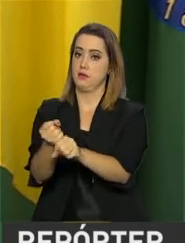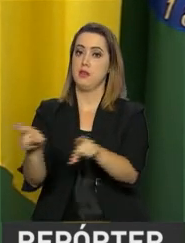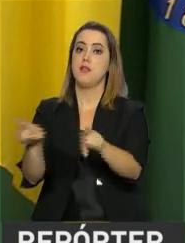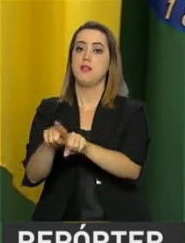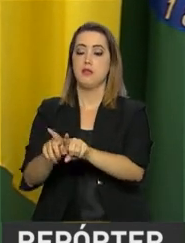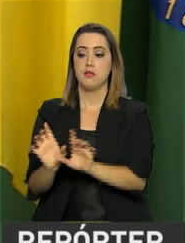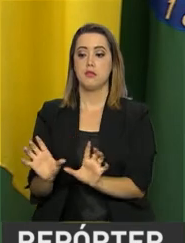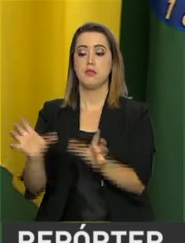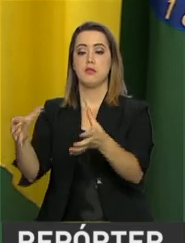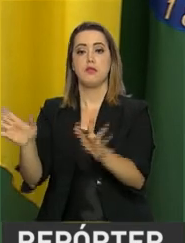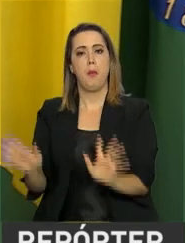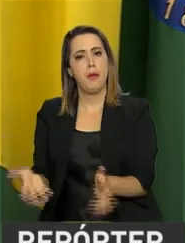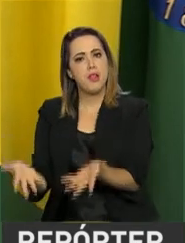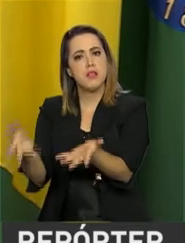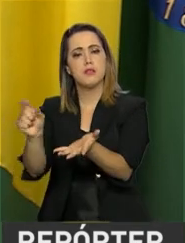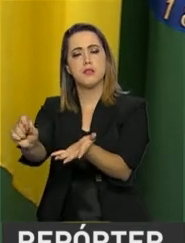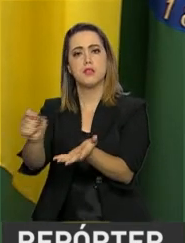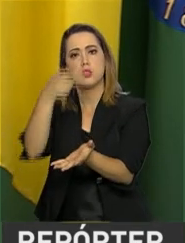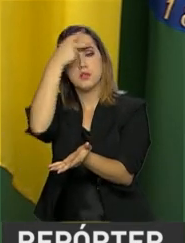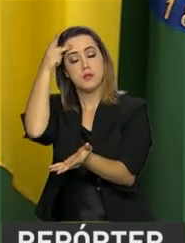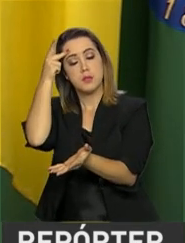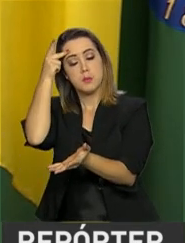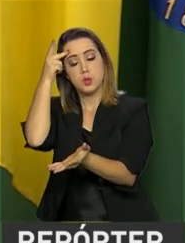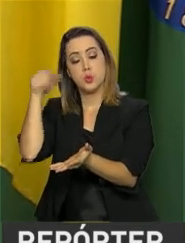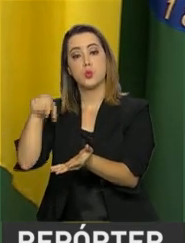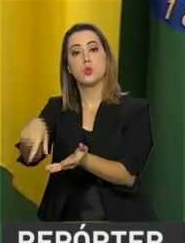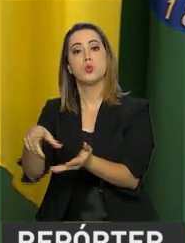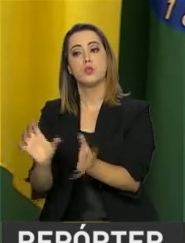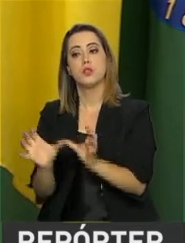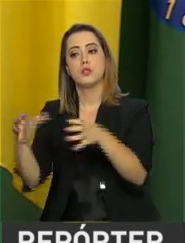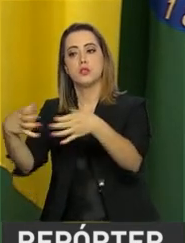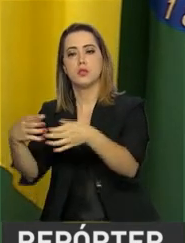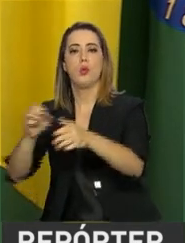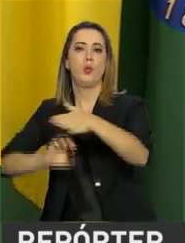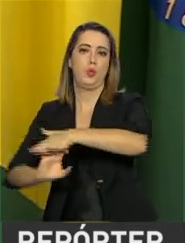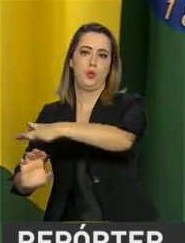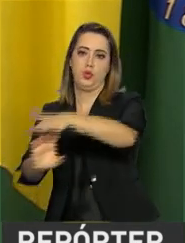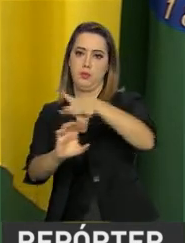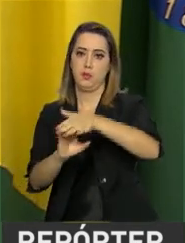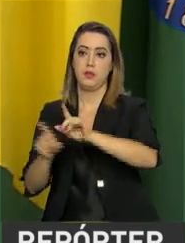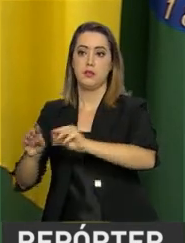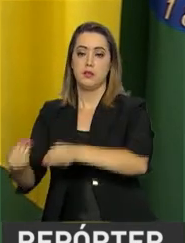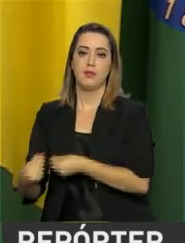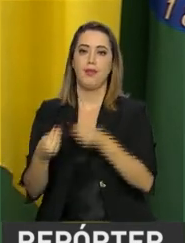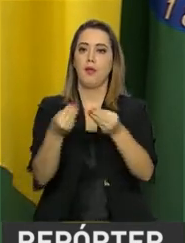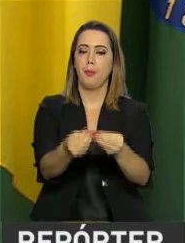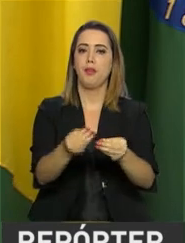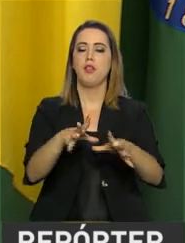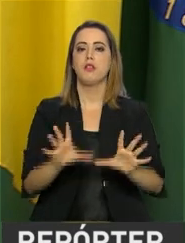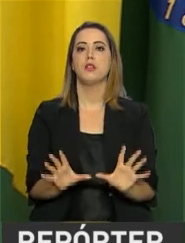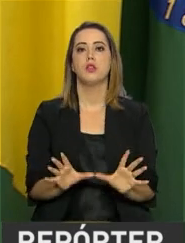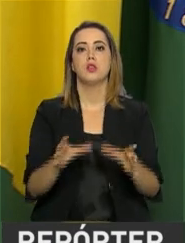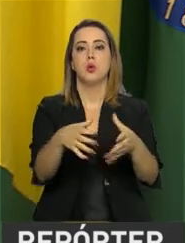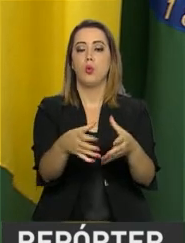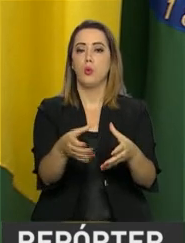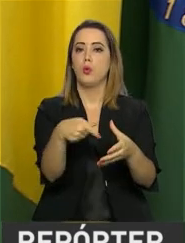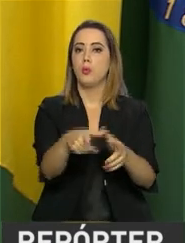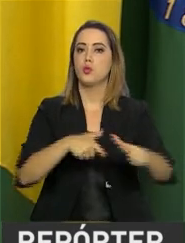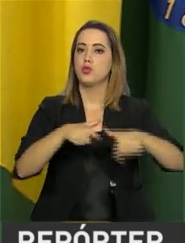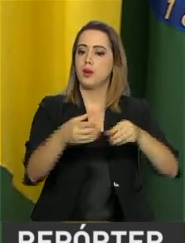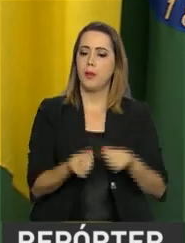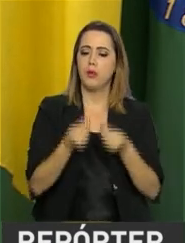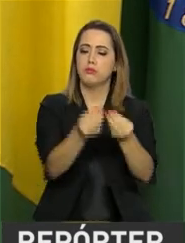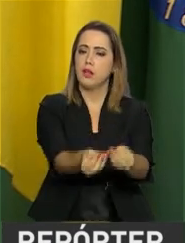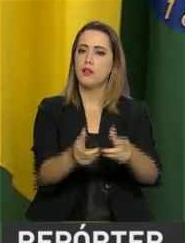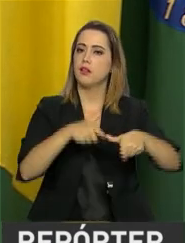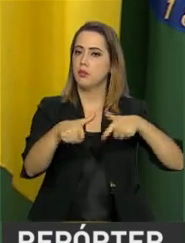dessa área e gera emprego que é o que mais precisamos neste momento não foi sem razão aqui